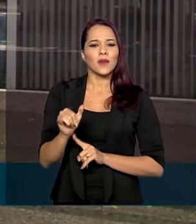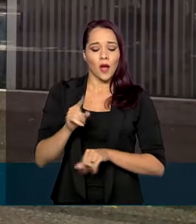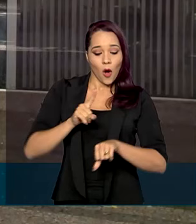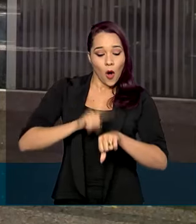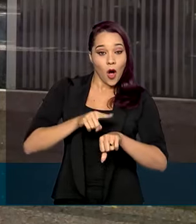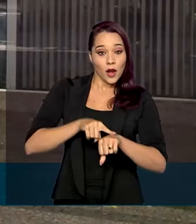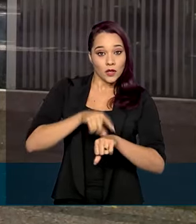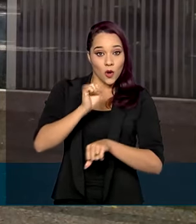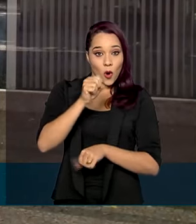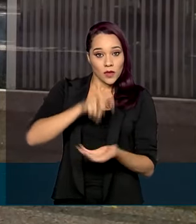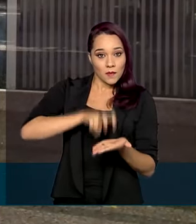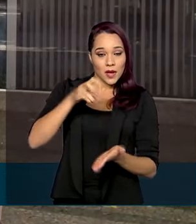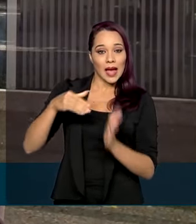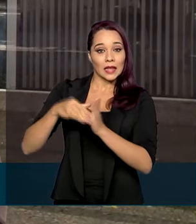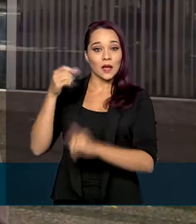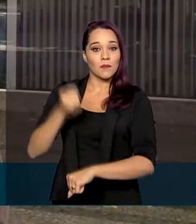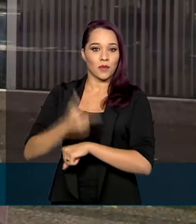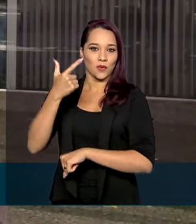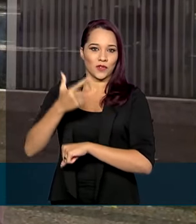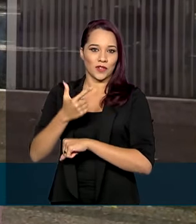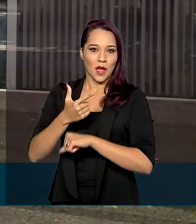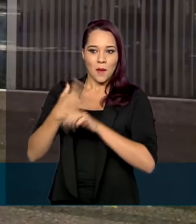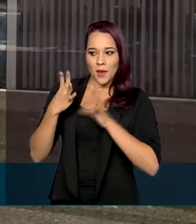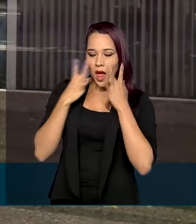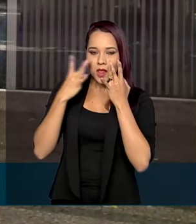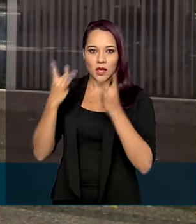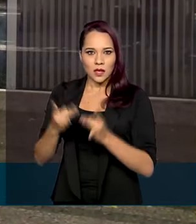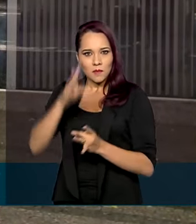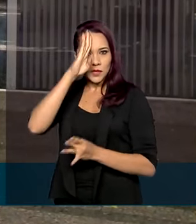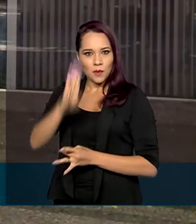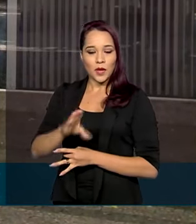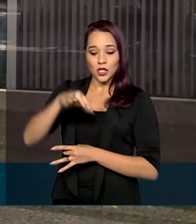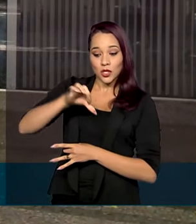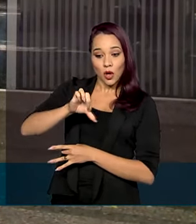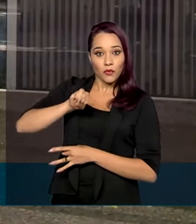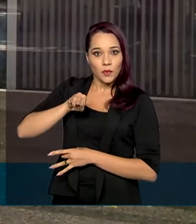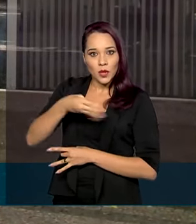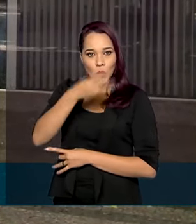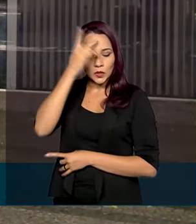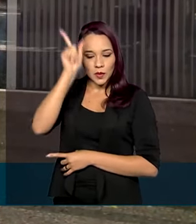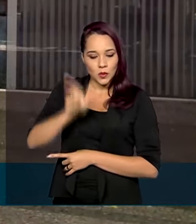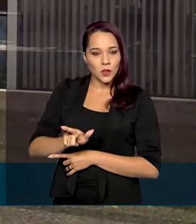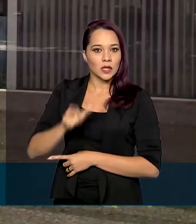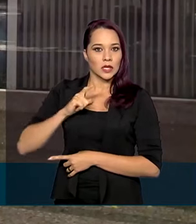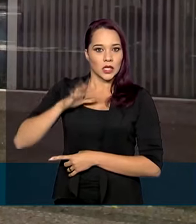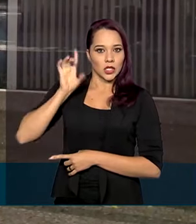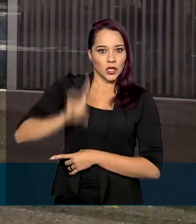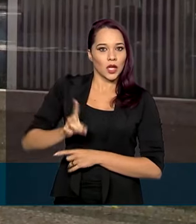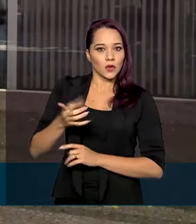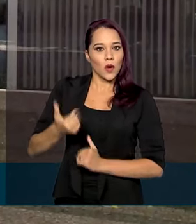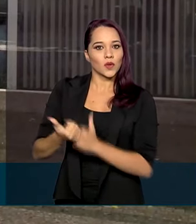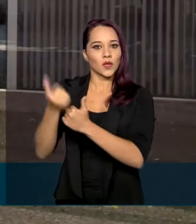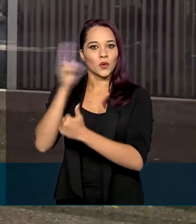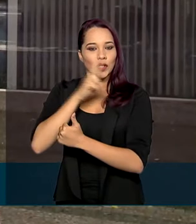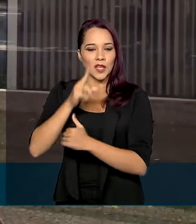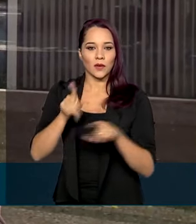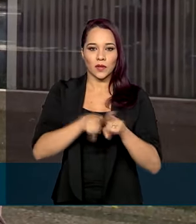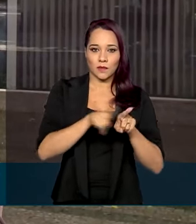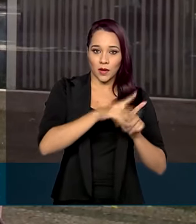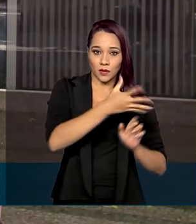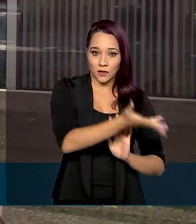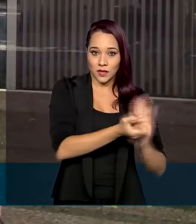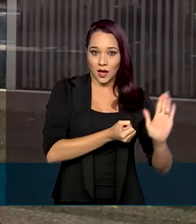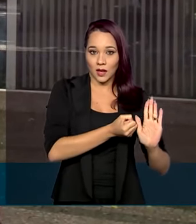das 8 horas da manhã ao meio-dia para atender exclusivamente 9 milhões de beneficiários do auxílio emergencial e do saque